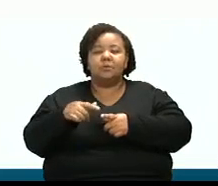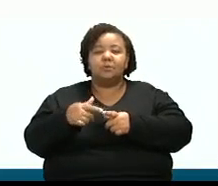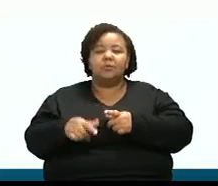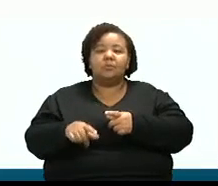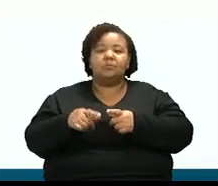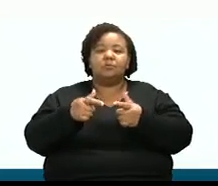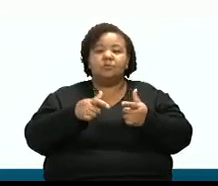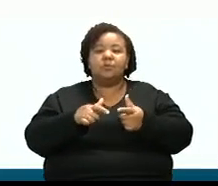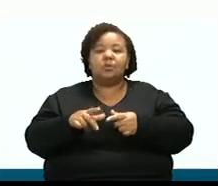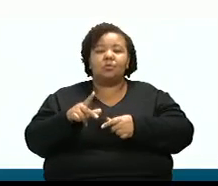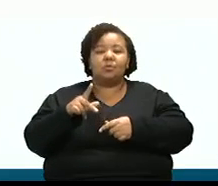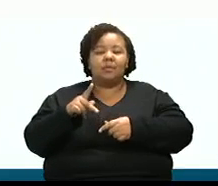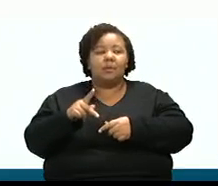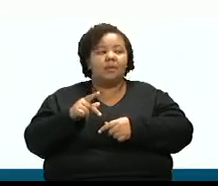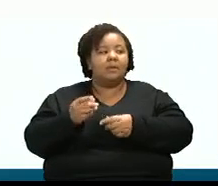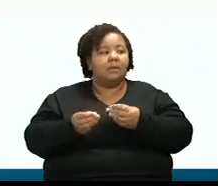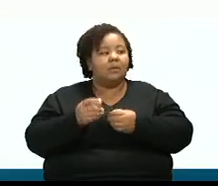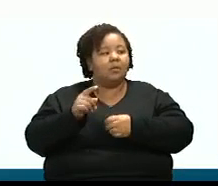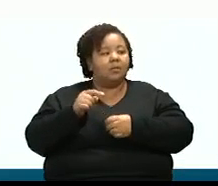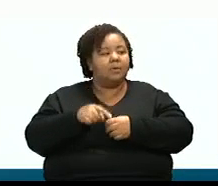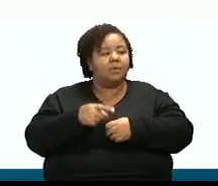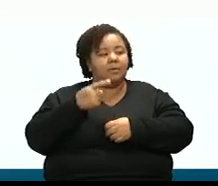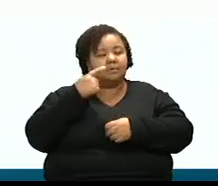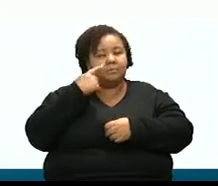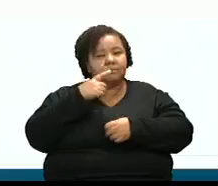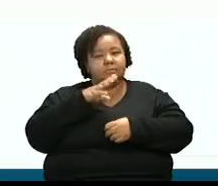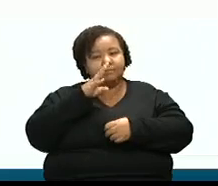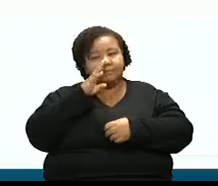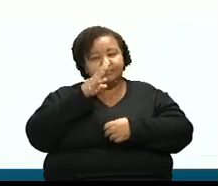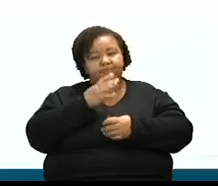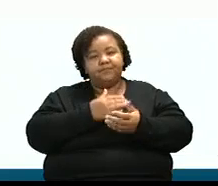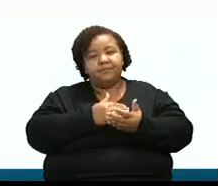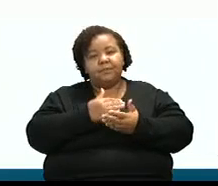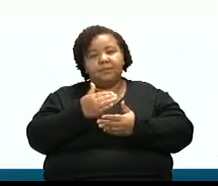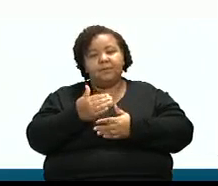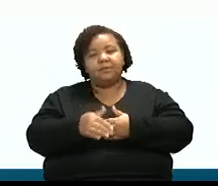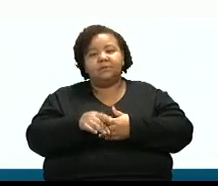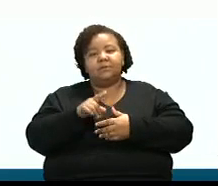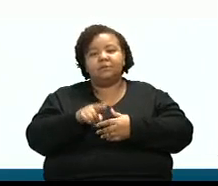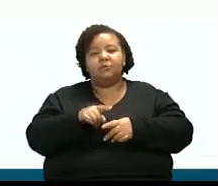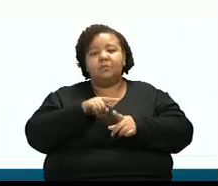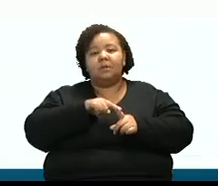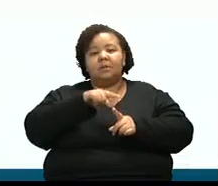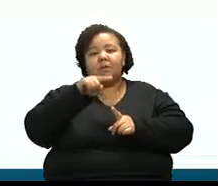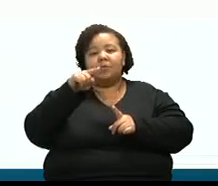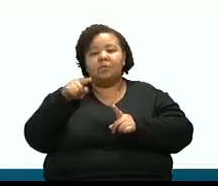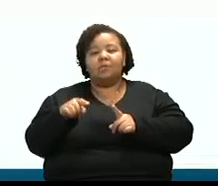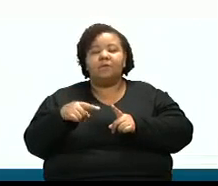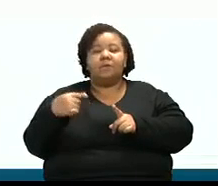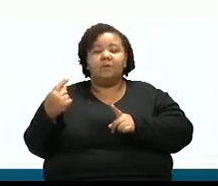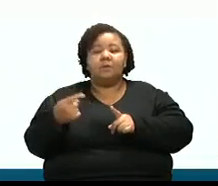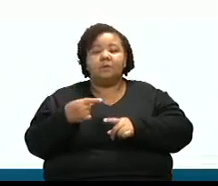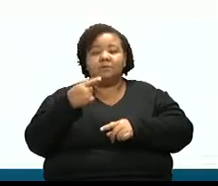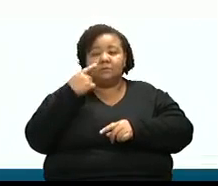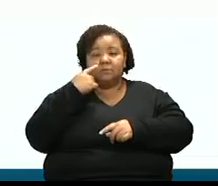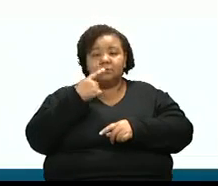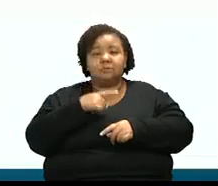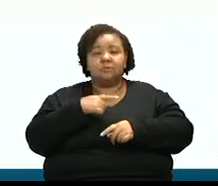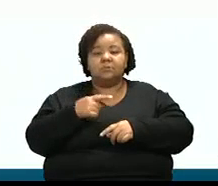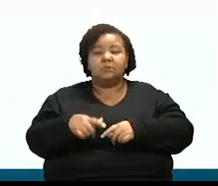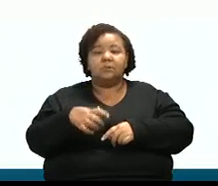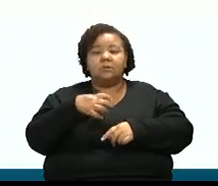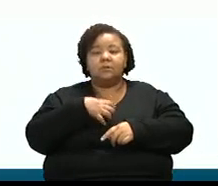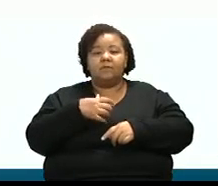determinado ponto P e como ele é observado a partir de uma determinada curva, que nós vamos verificar que vai ter um